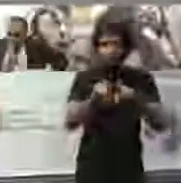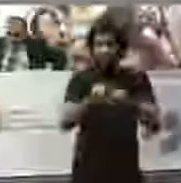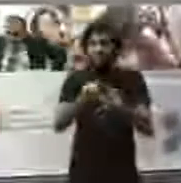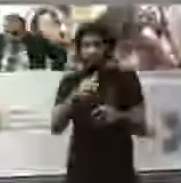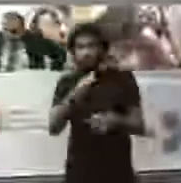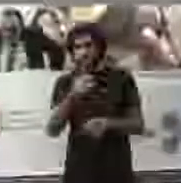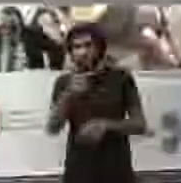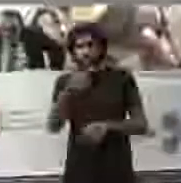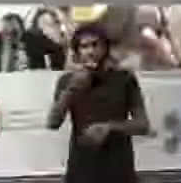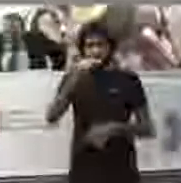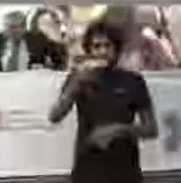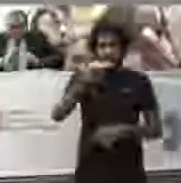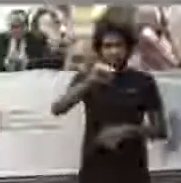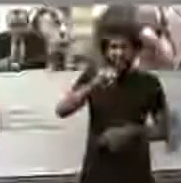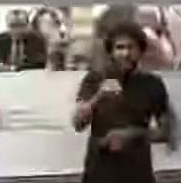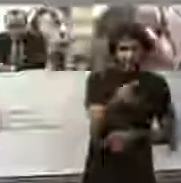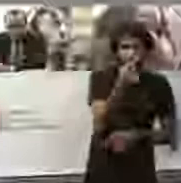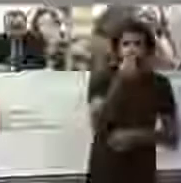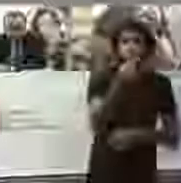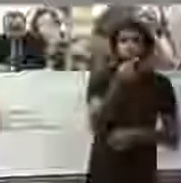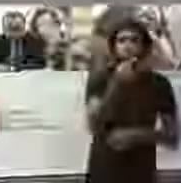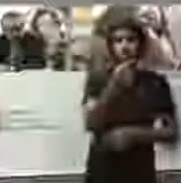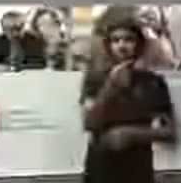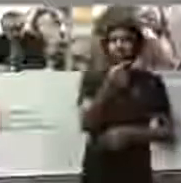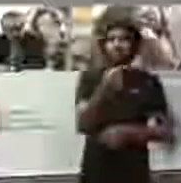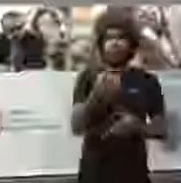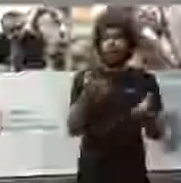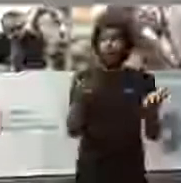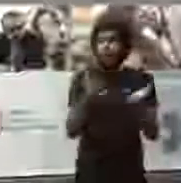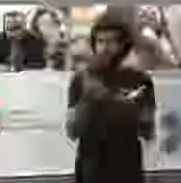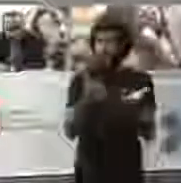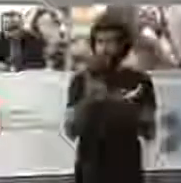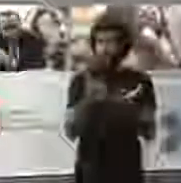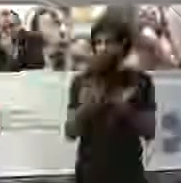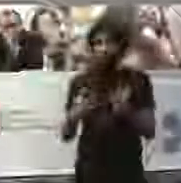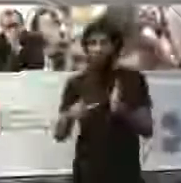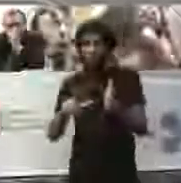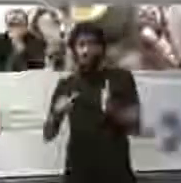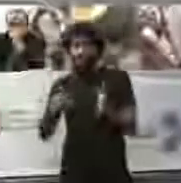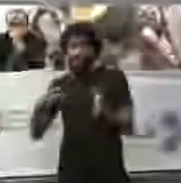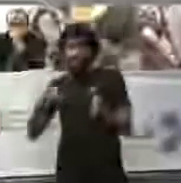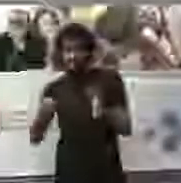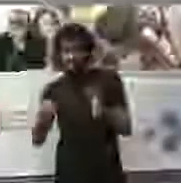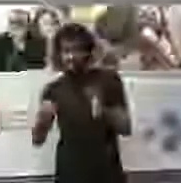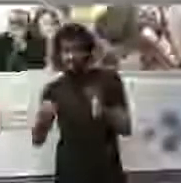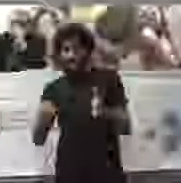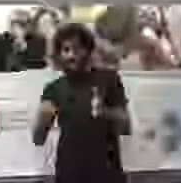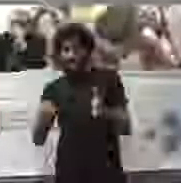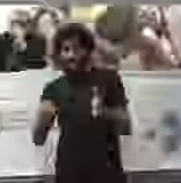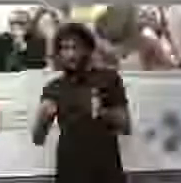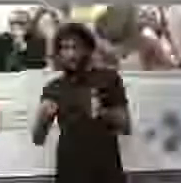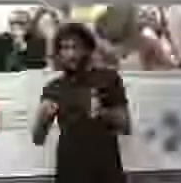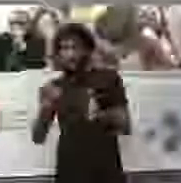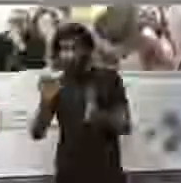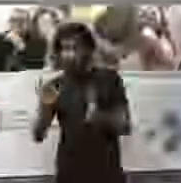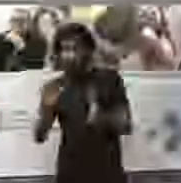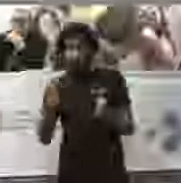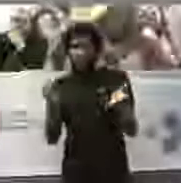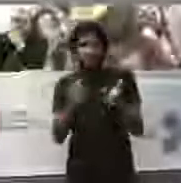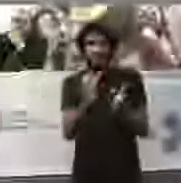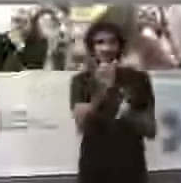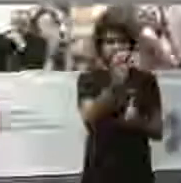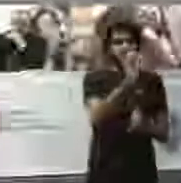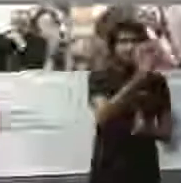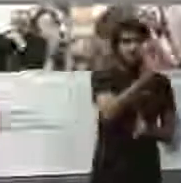atendimentos durante o anuário insatisfação subiu de 30 para 70 por cento e isso é resultado somente de 10